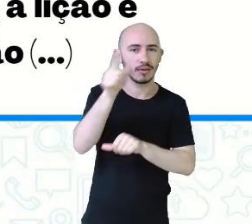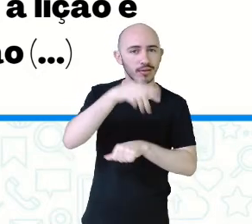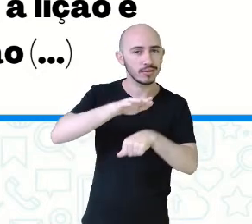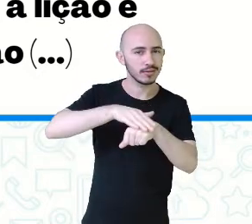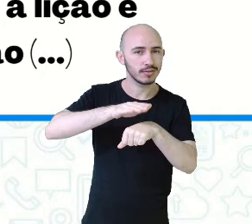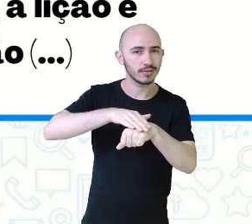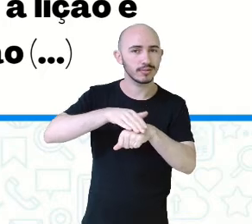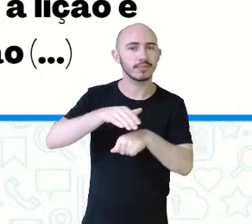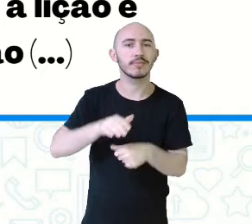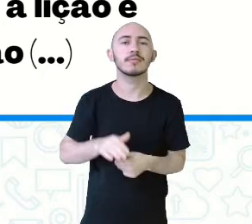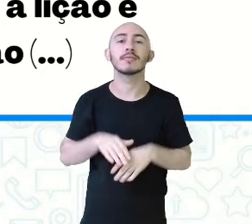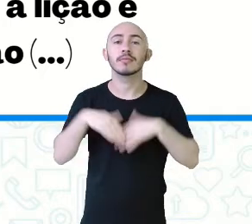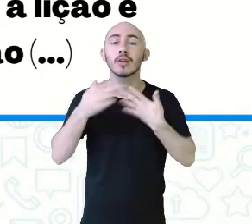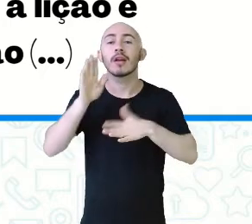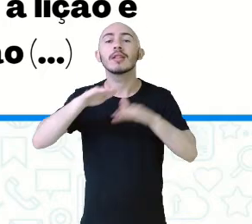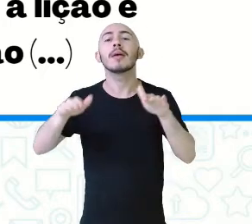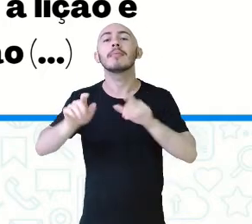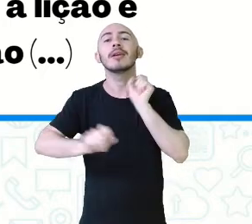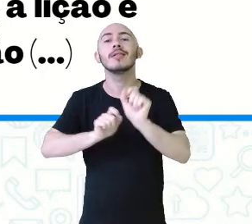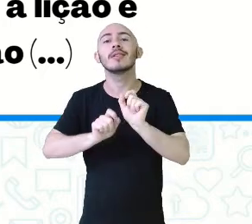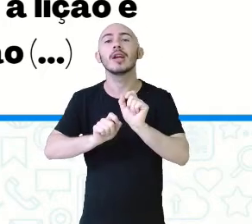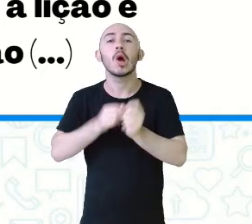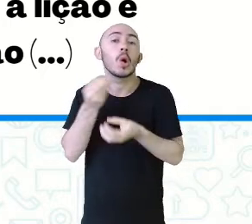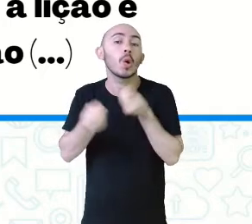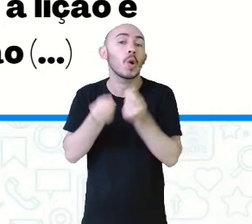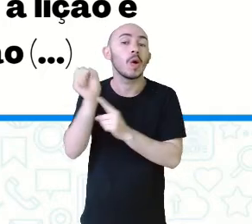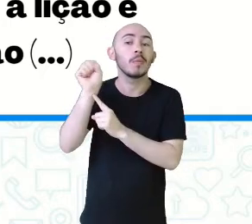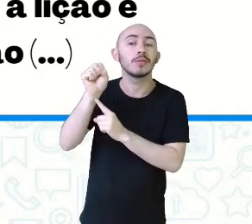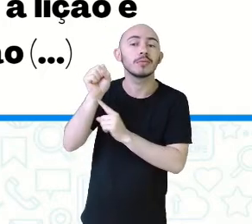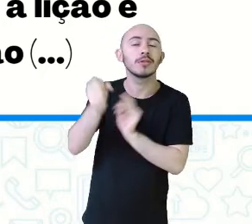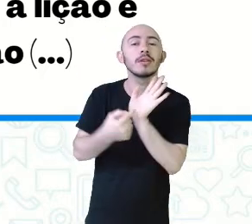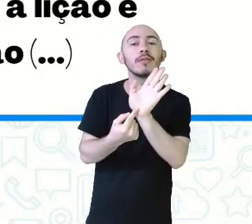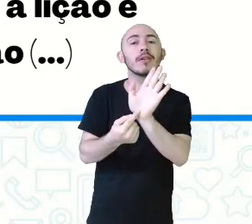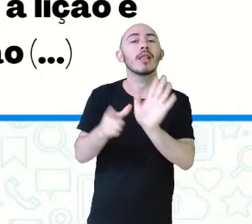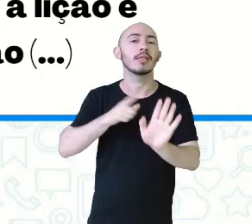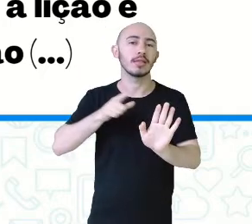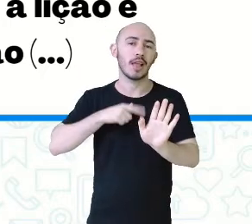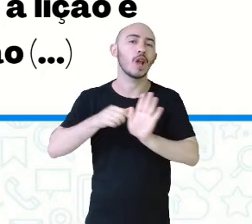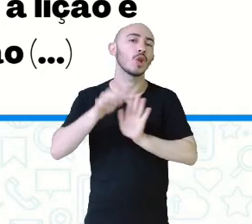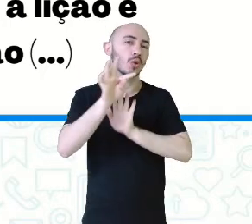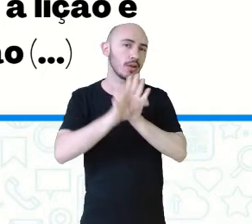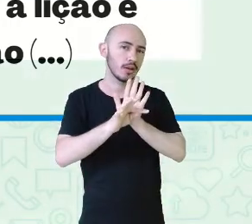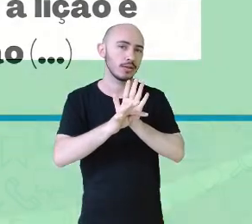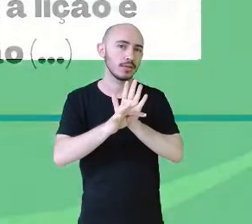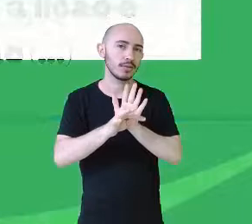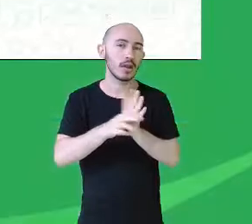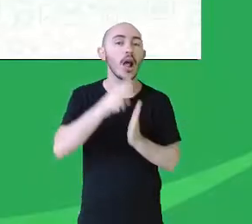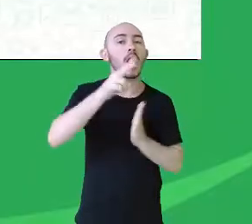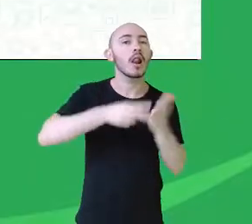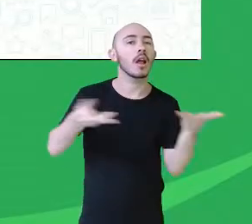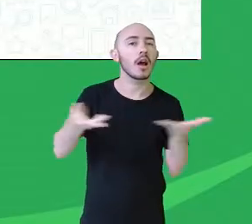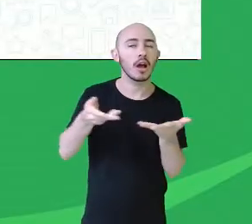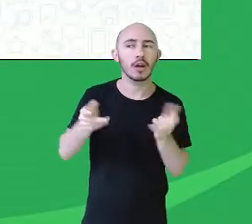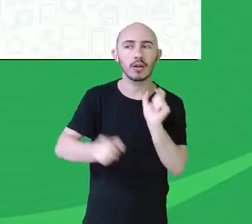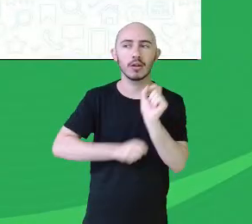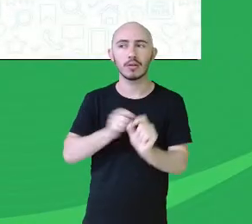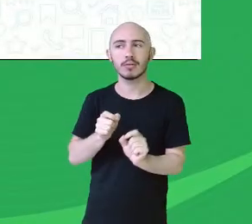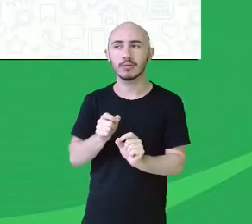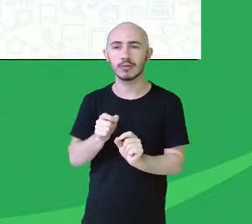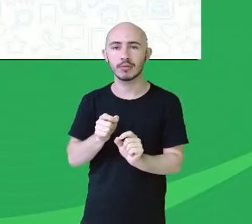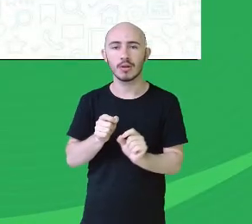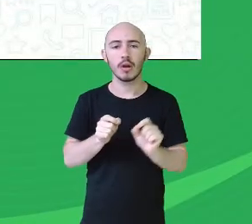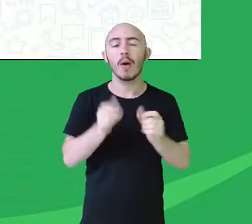masculino. Vai depender de como o substantivo se apresenta no texto. Então, vamos ler o trechinho Trecho